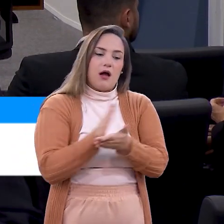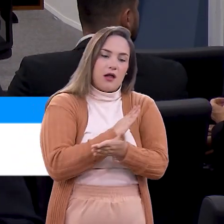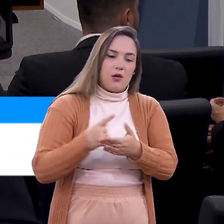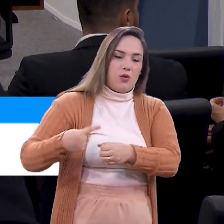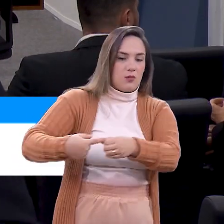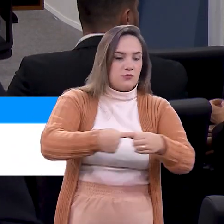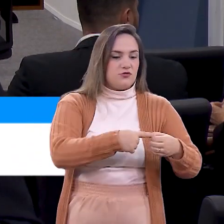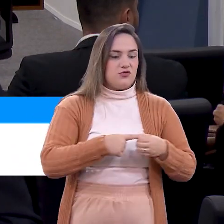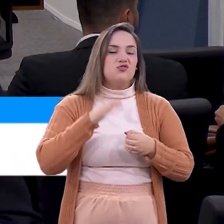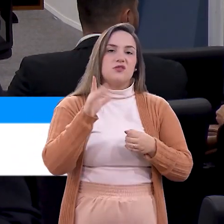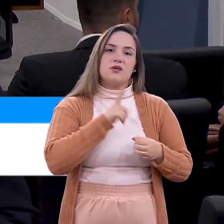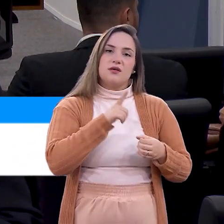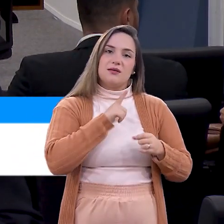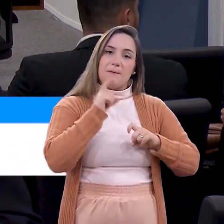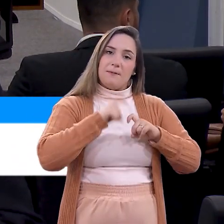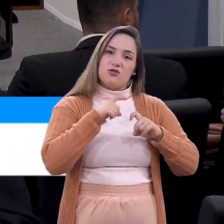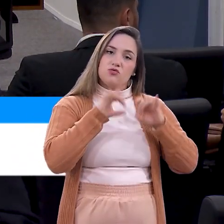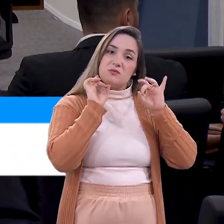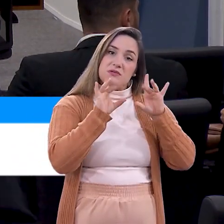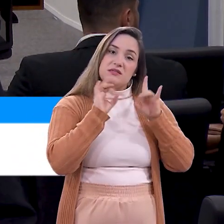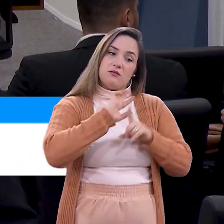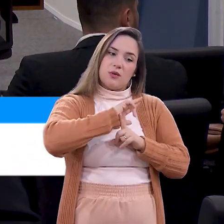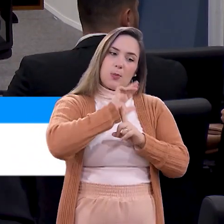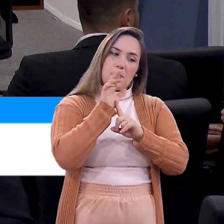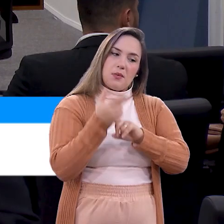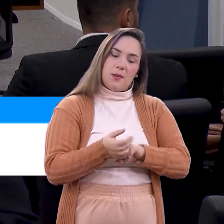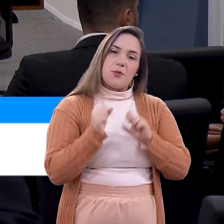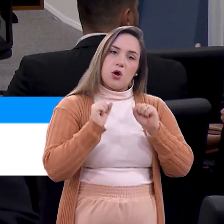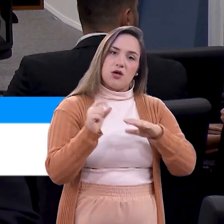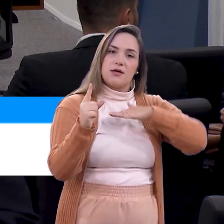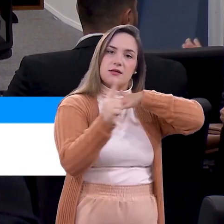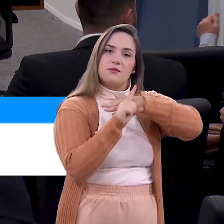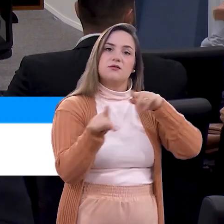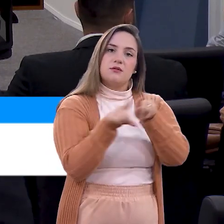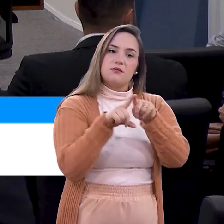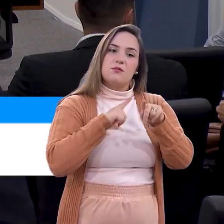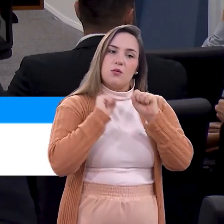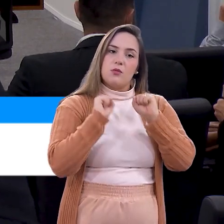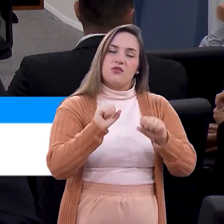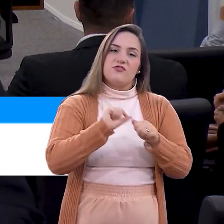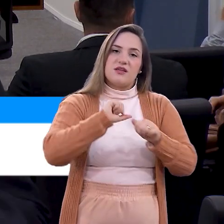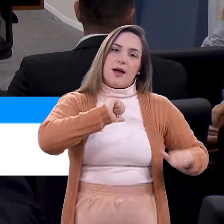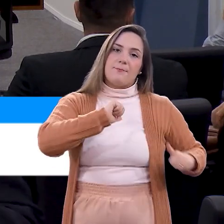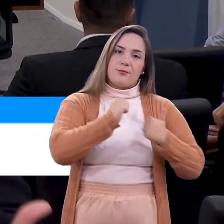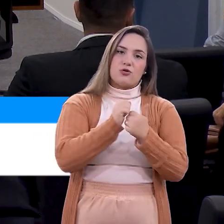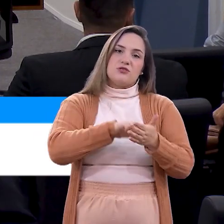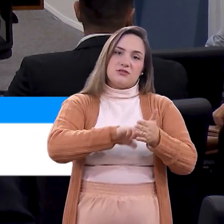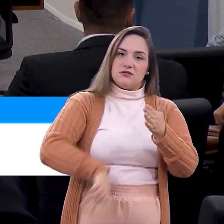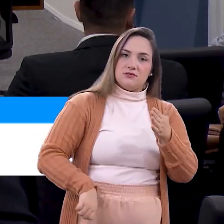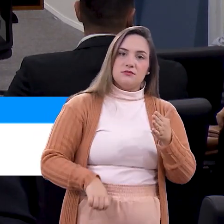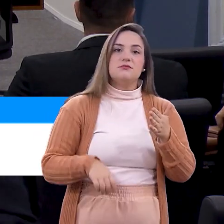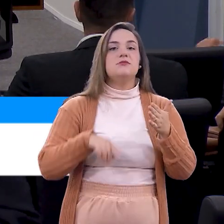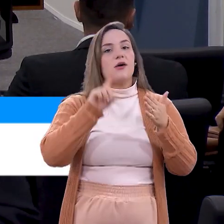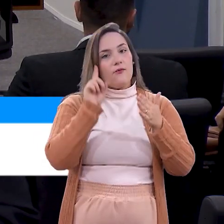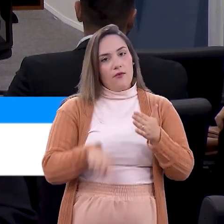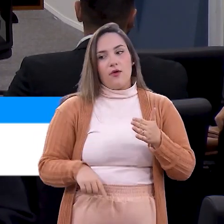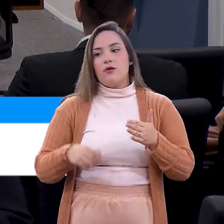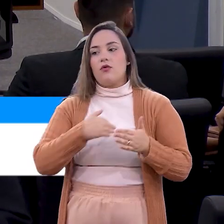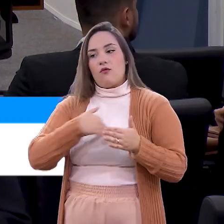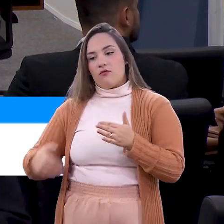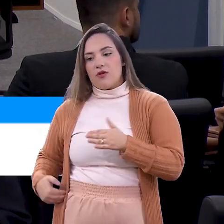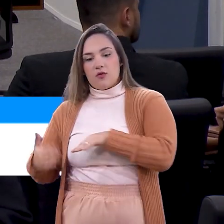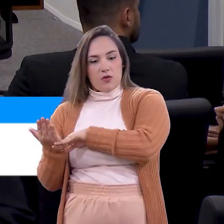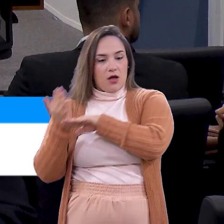centros de especialidades médicas e que possuem também apoio diagnóstico então o Estado entra com esse Apoio aos